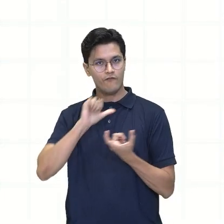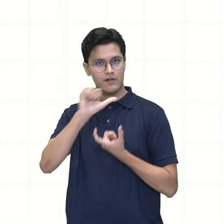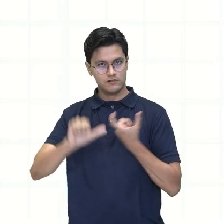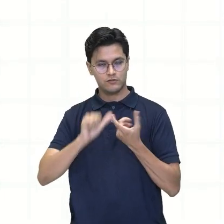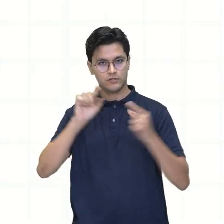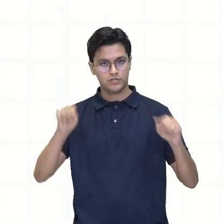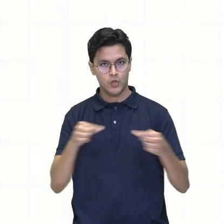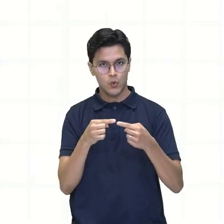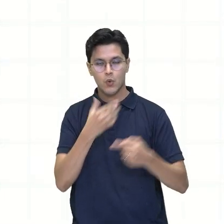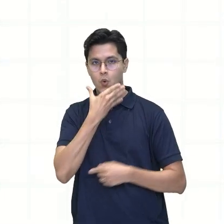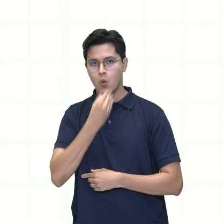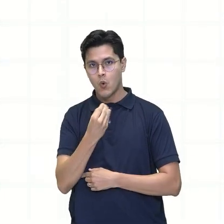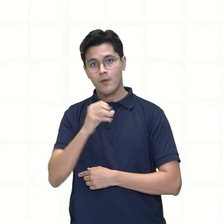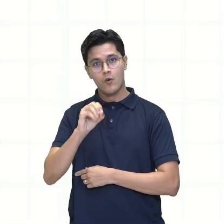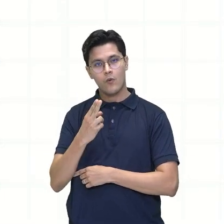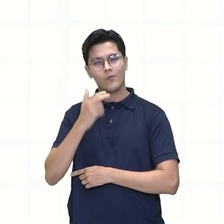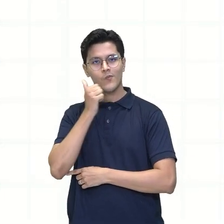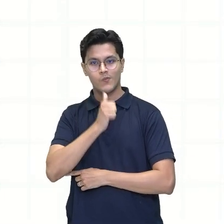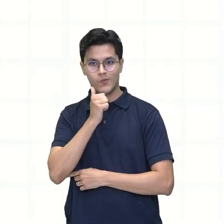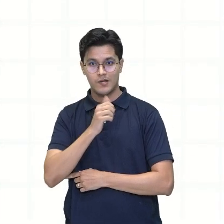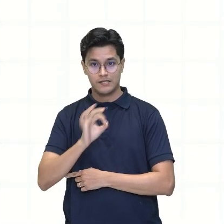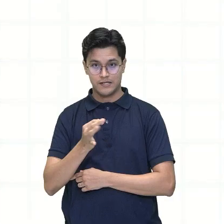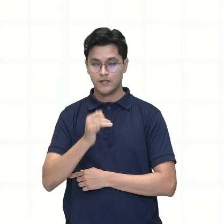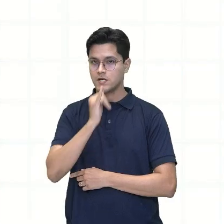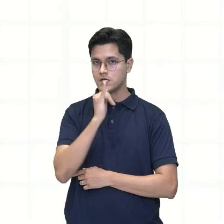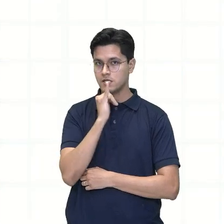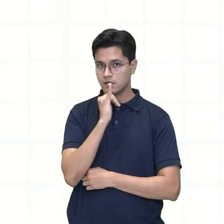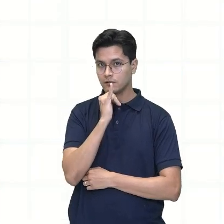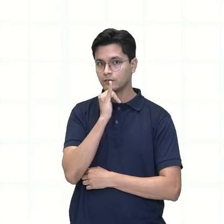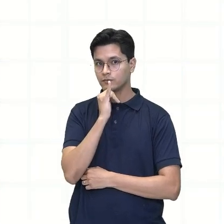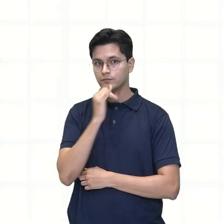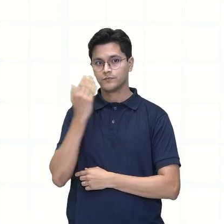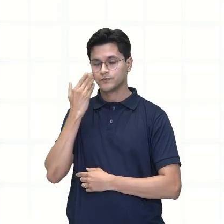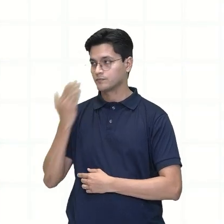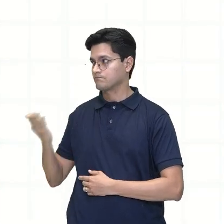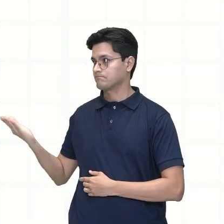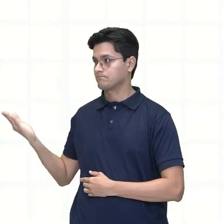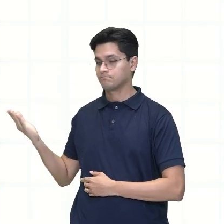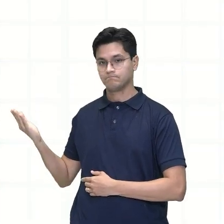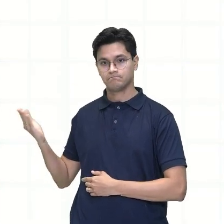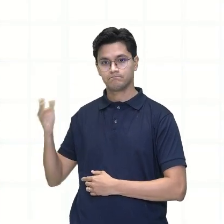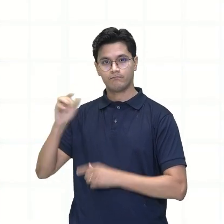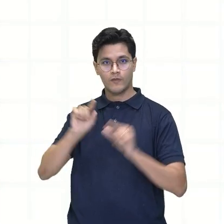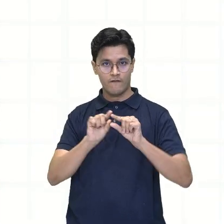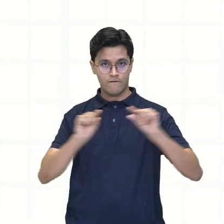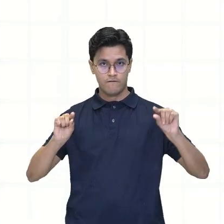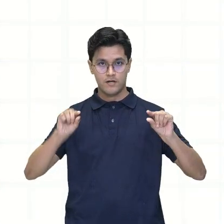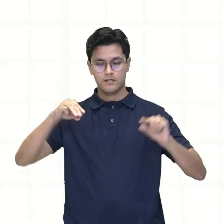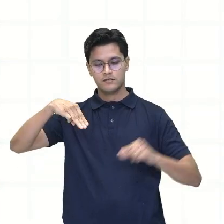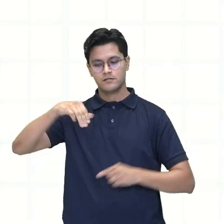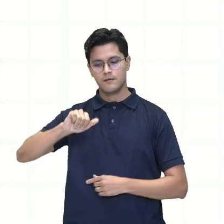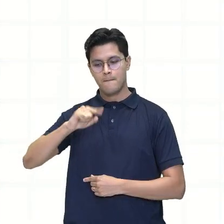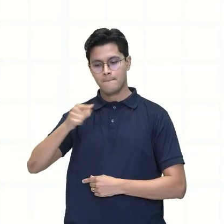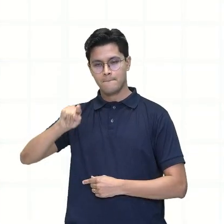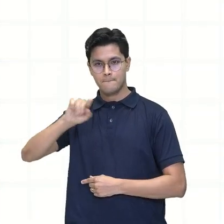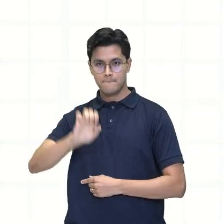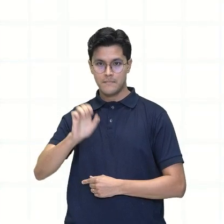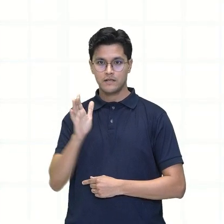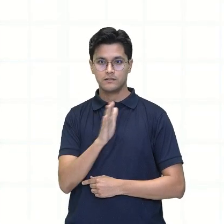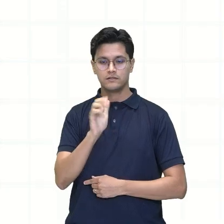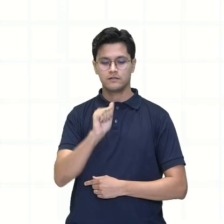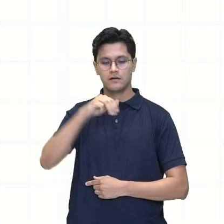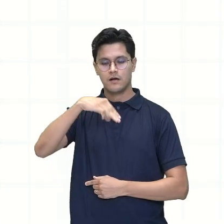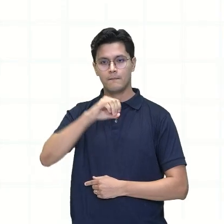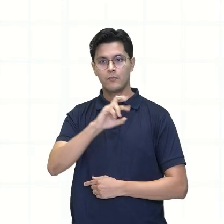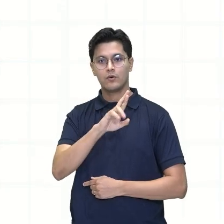adjetivo biforme, tá? Ó, mãe amorosa, certo? Pai amoroso. Então, novamente,